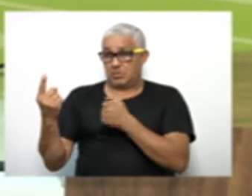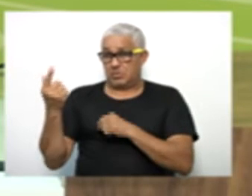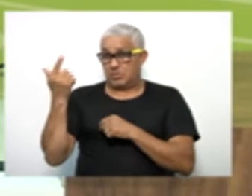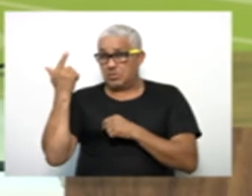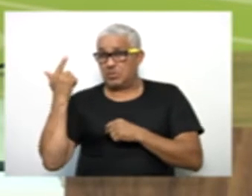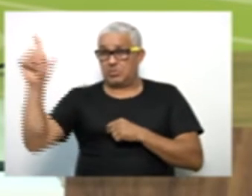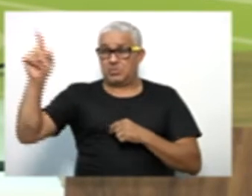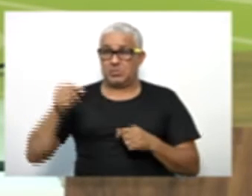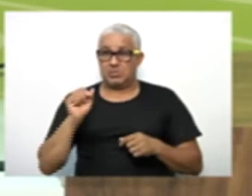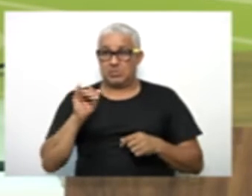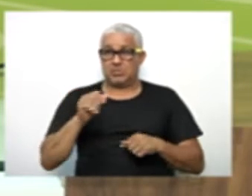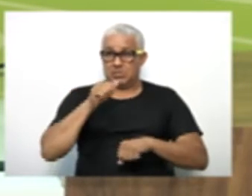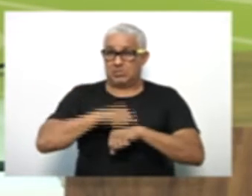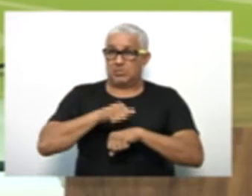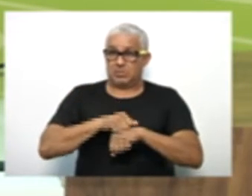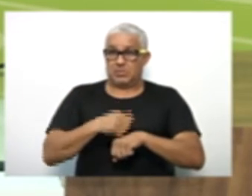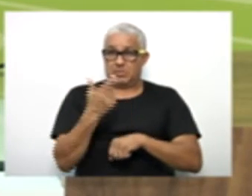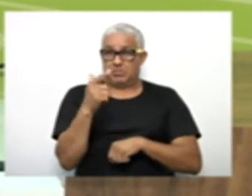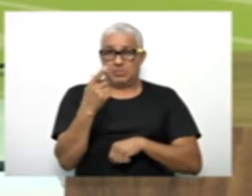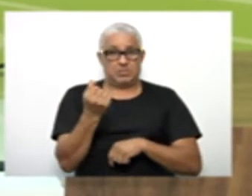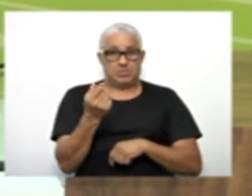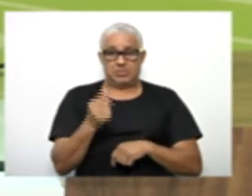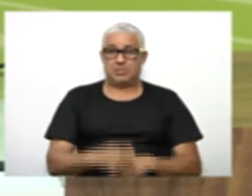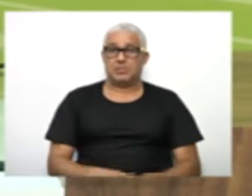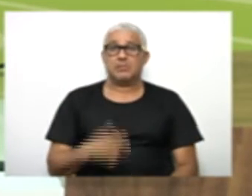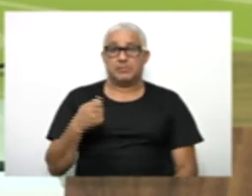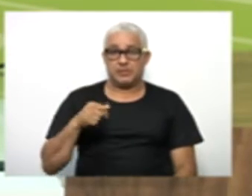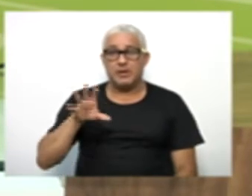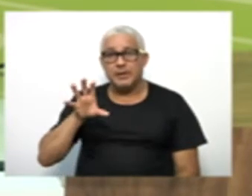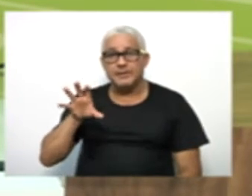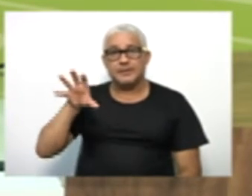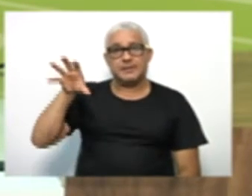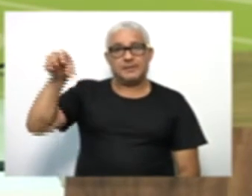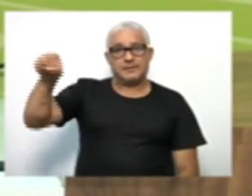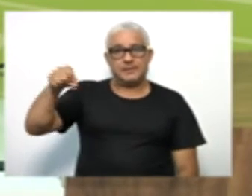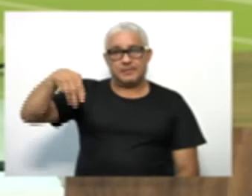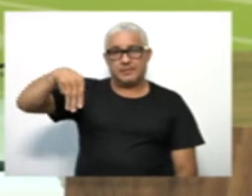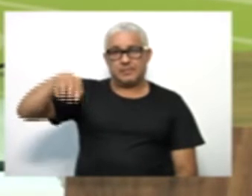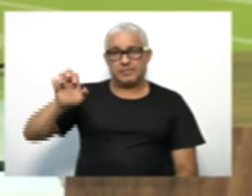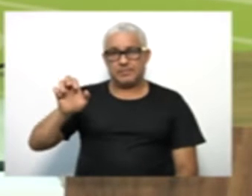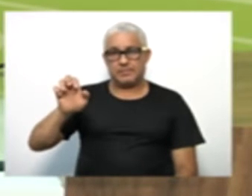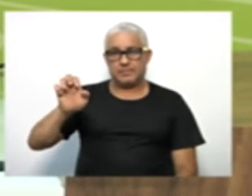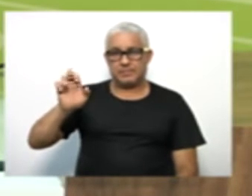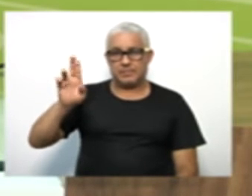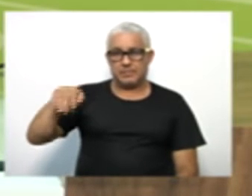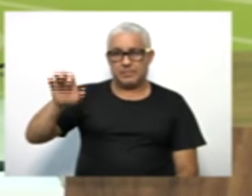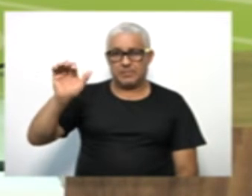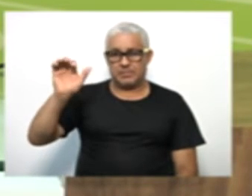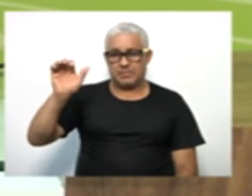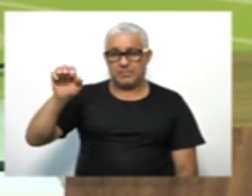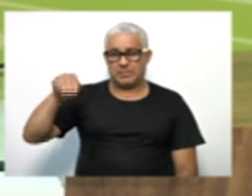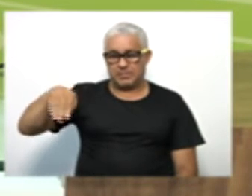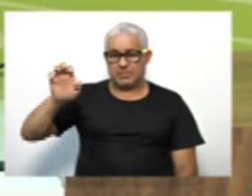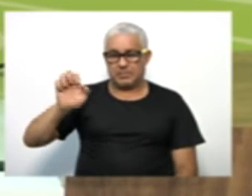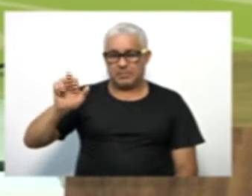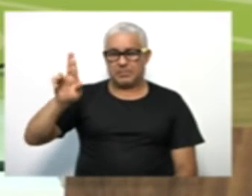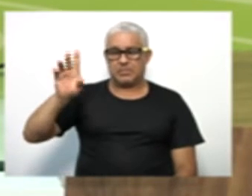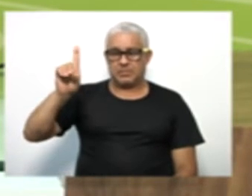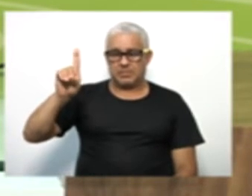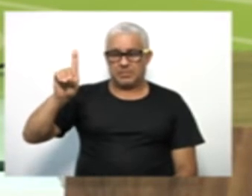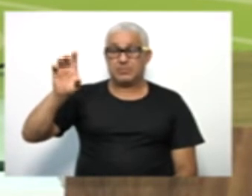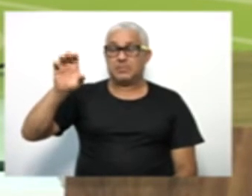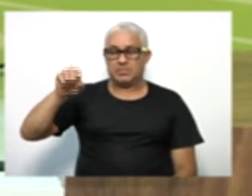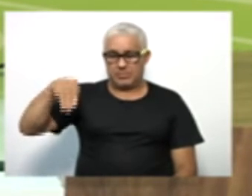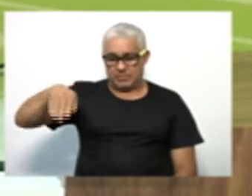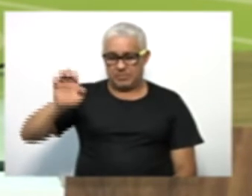não tenho esse recurso próprio, ou seja, então eu vou ter que captar no mercado, tá, esse recurso financeiro. Então vejam bem,